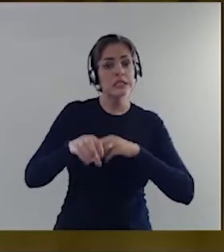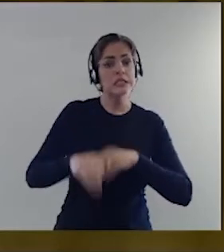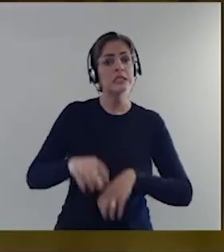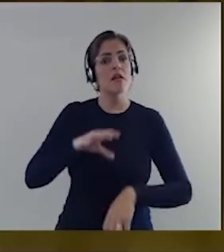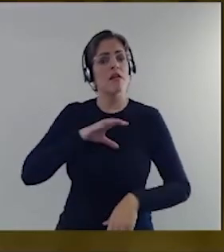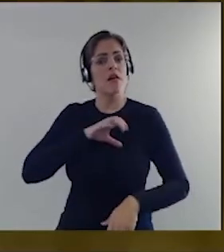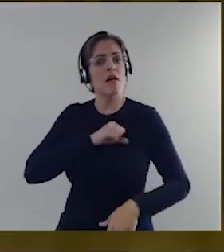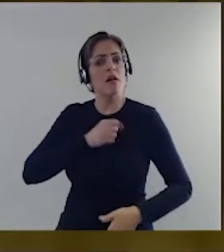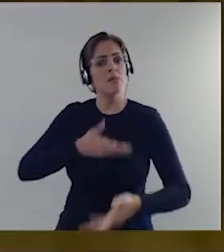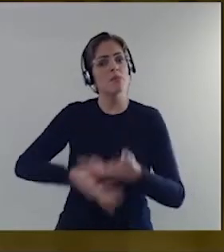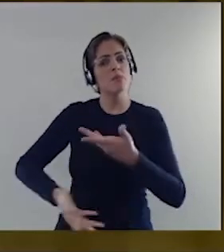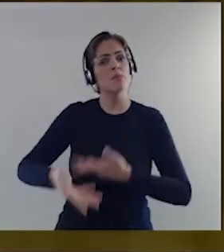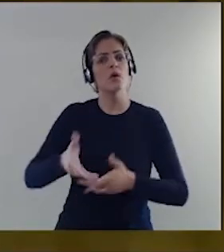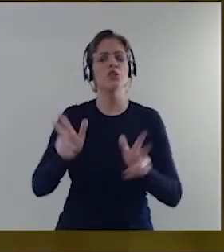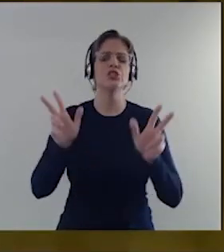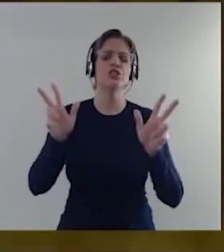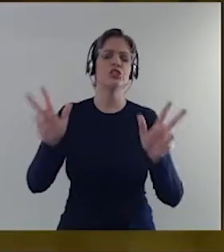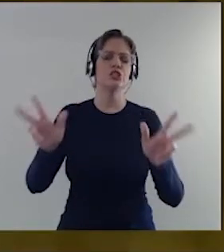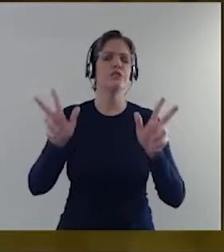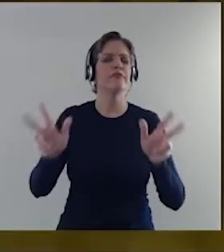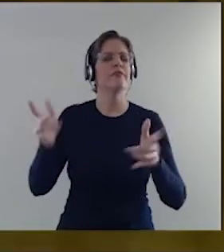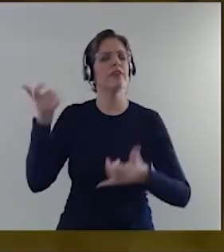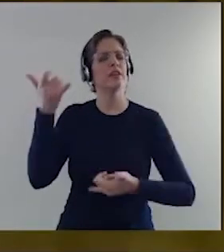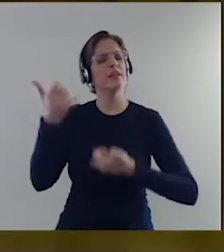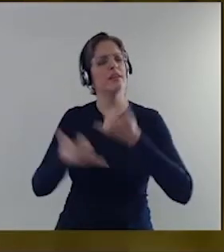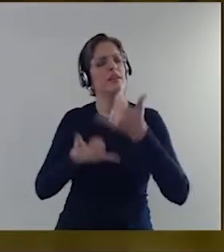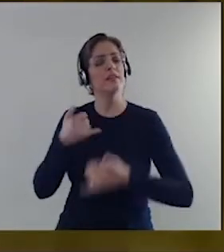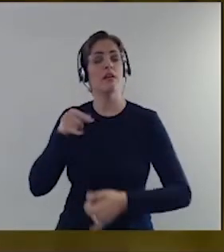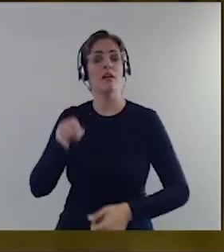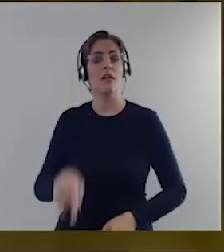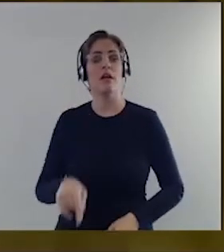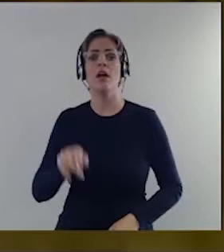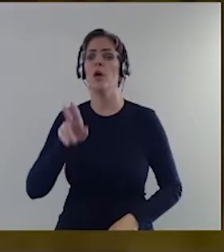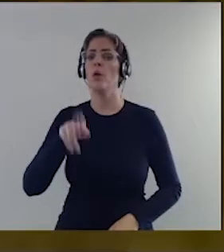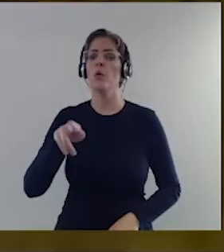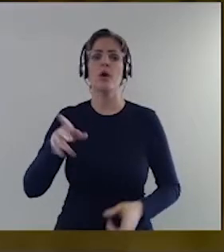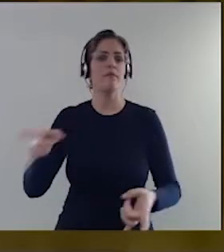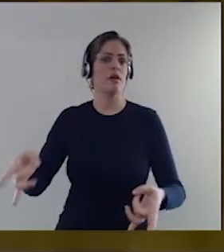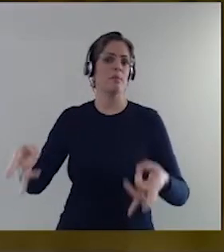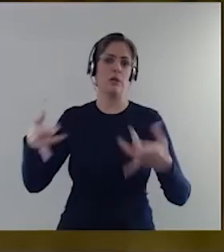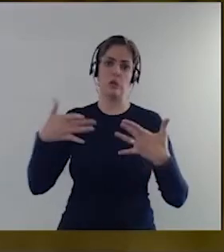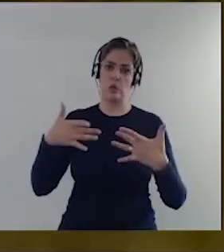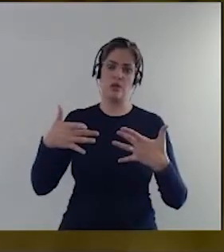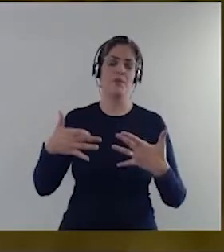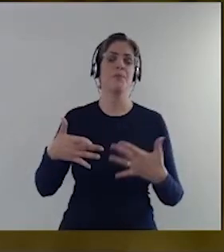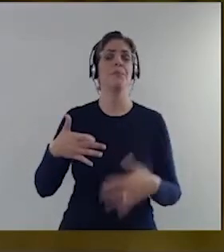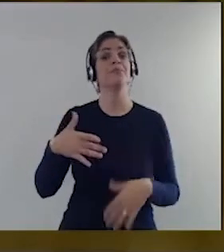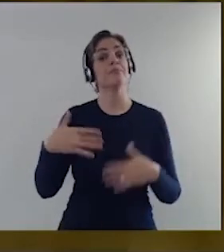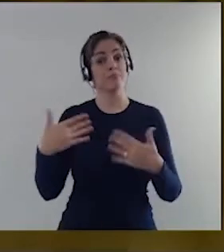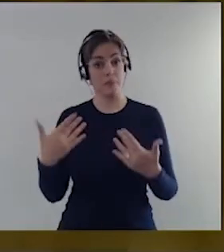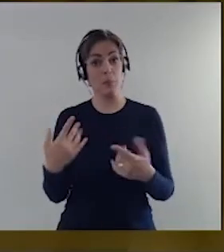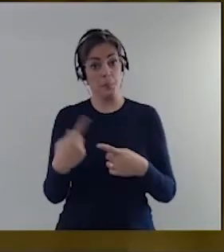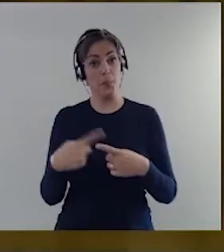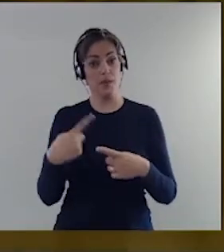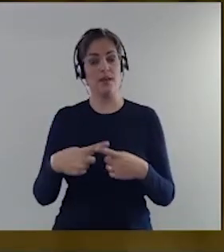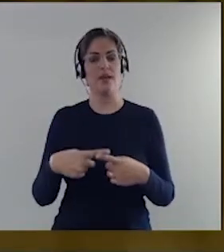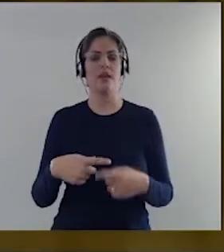amor, divirta-se abundantemente e seu filho não te rejeitará. Isso porque nossos